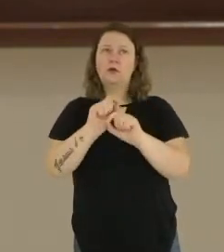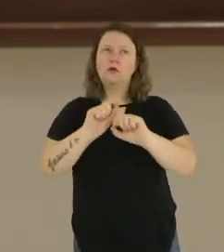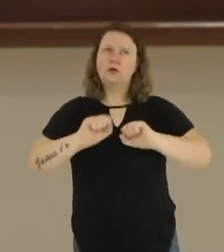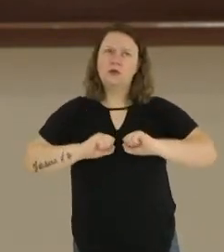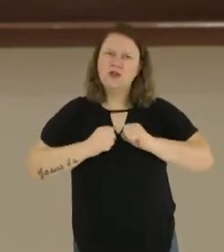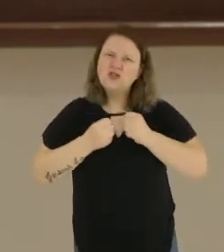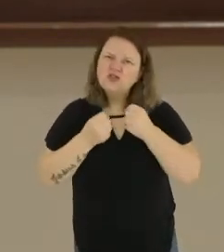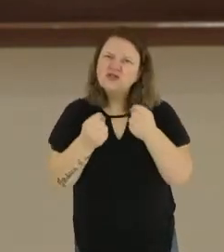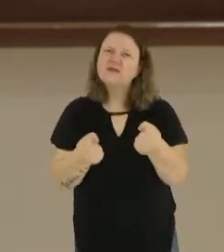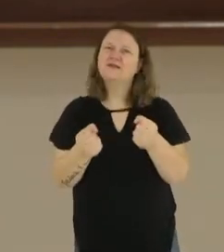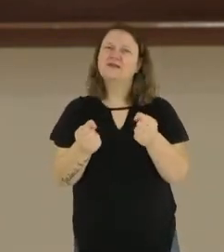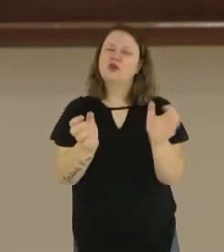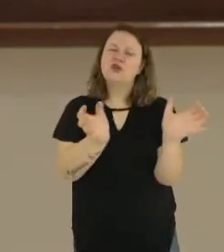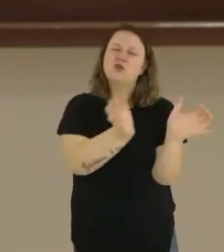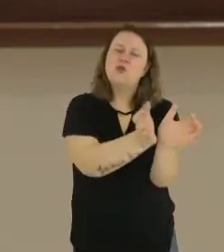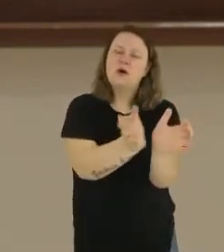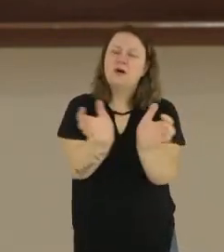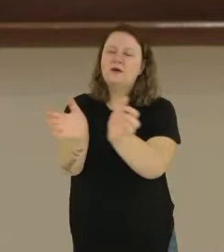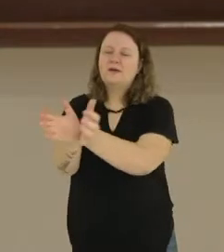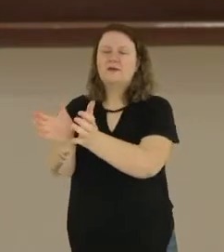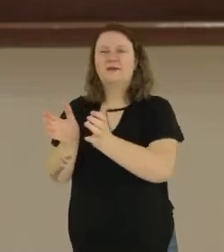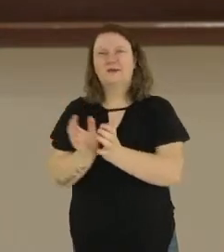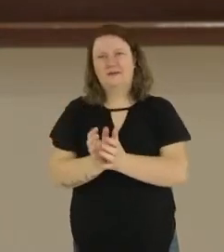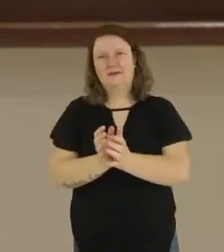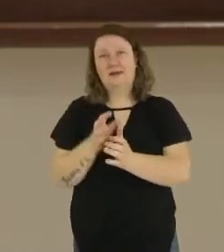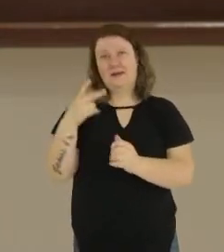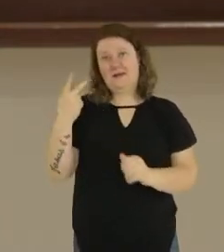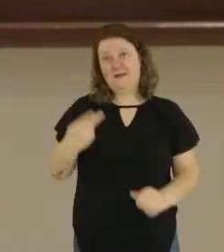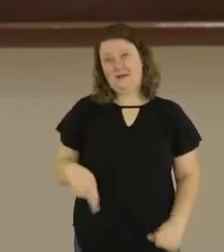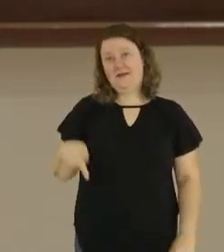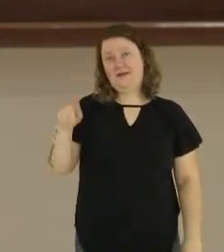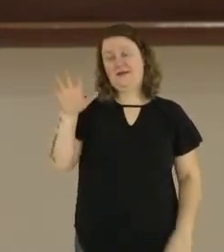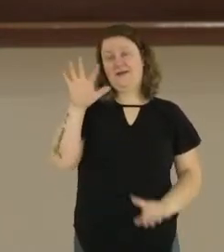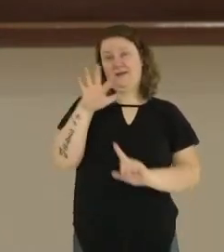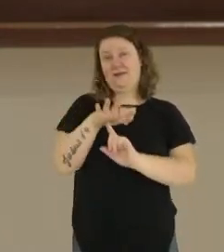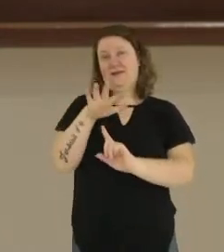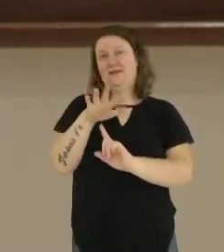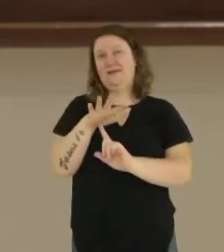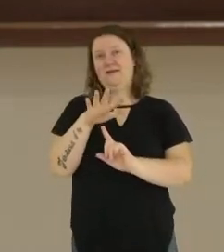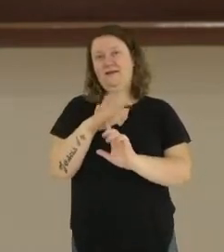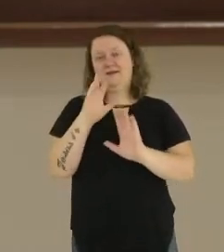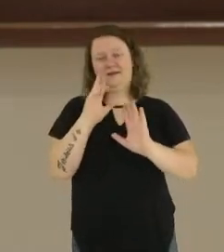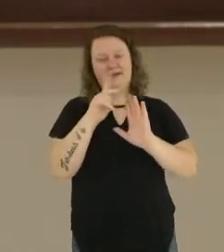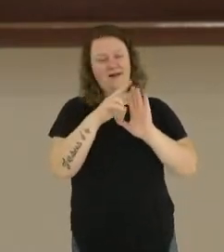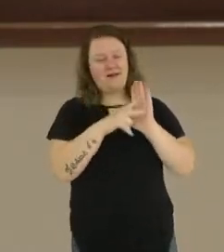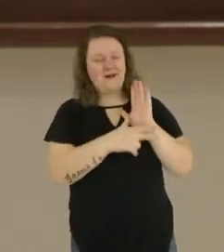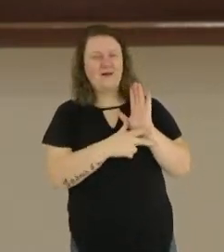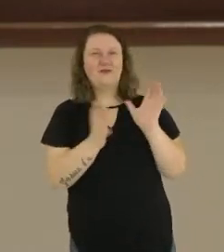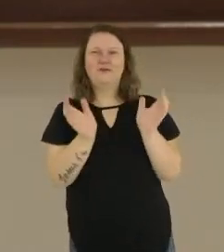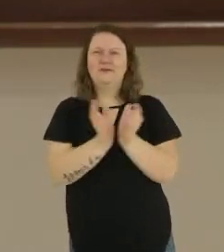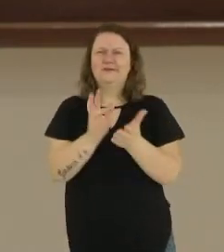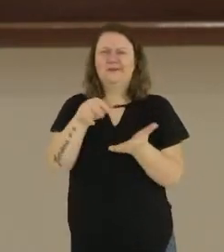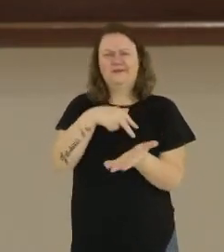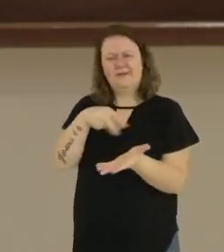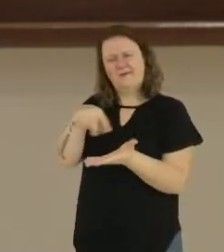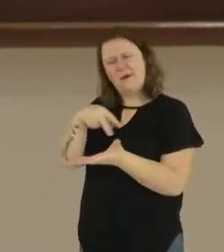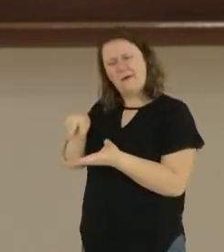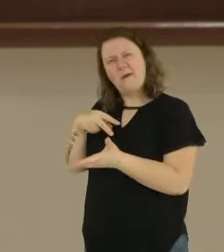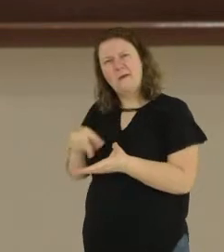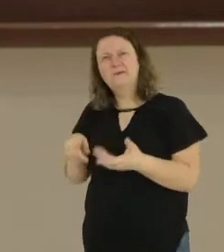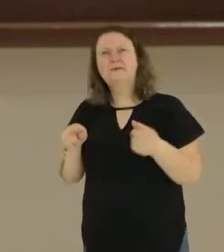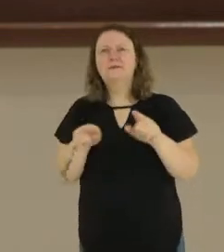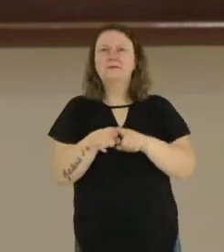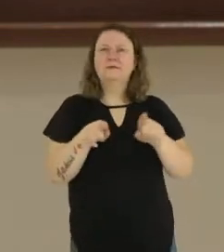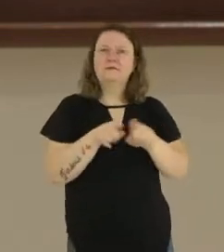grupos folclóricos, no caso daqui do estado do Paraná. Vão ter vários grupos de dança, questões também